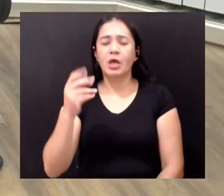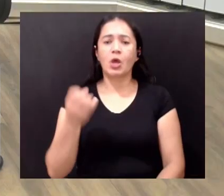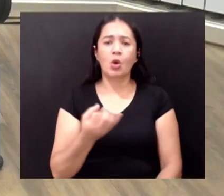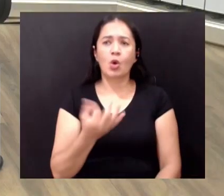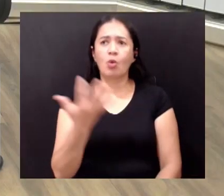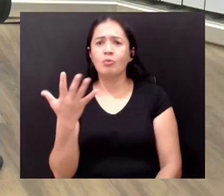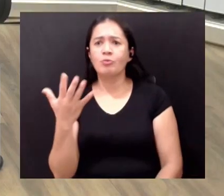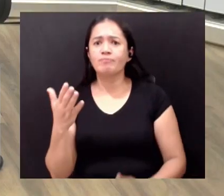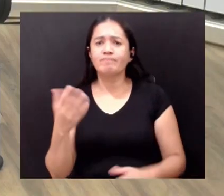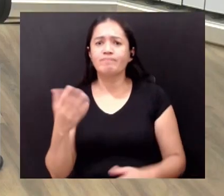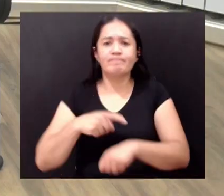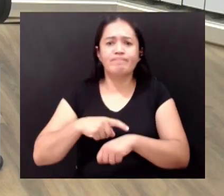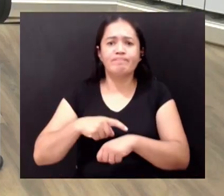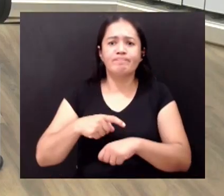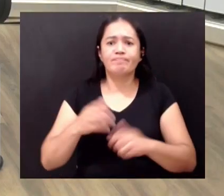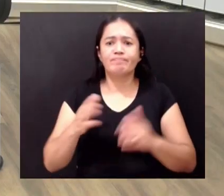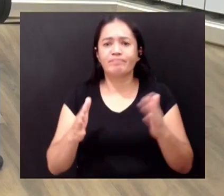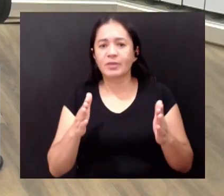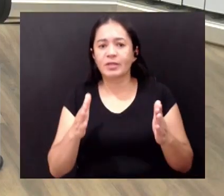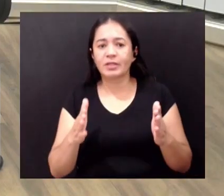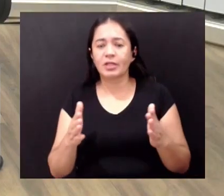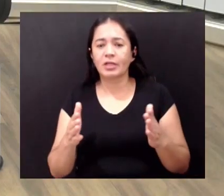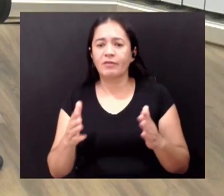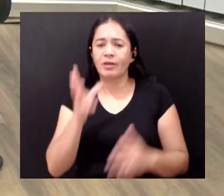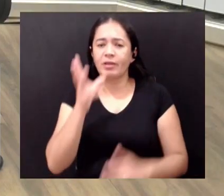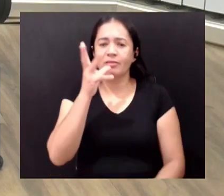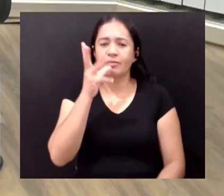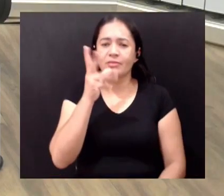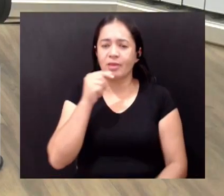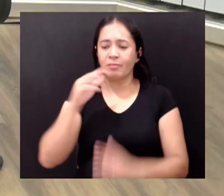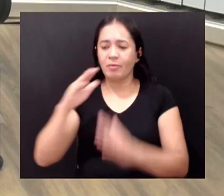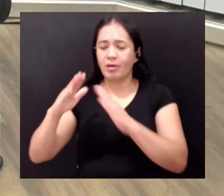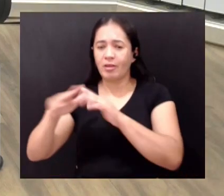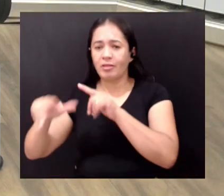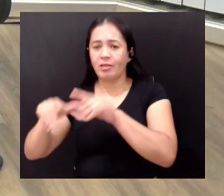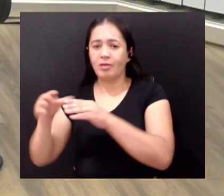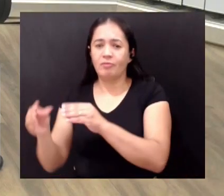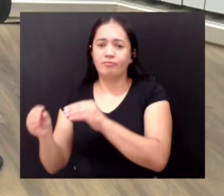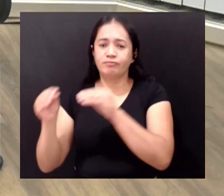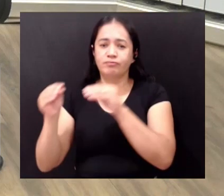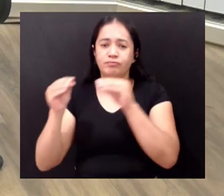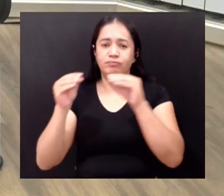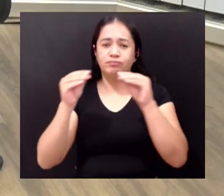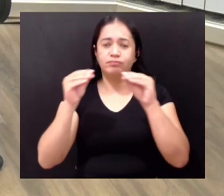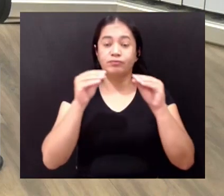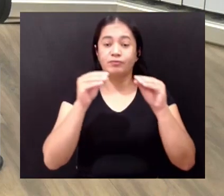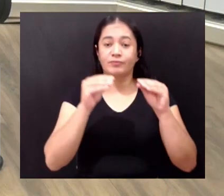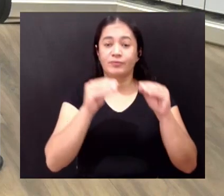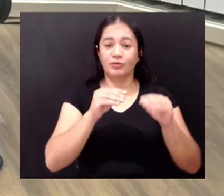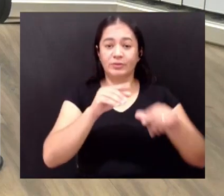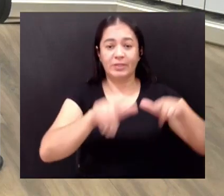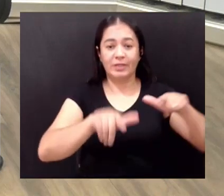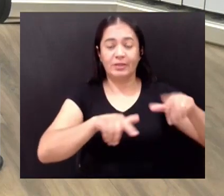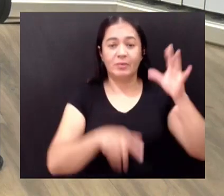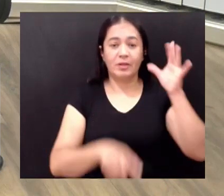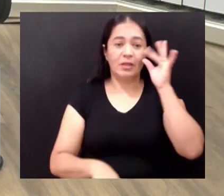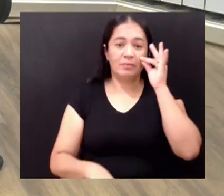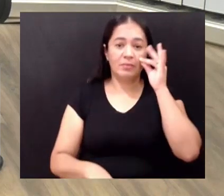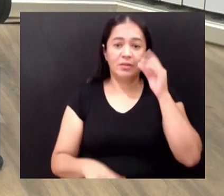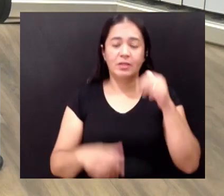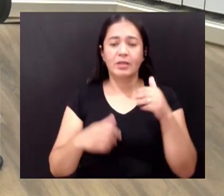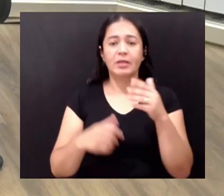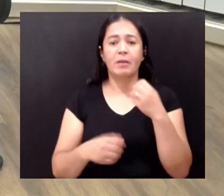deve durar essa transição para que ela seja feita de uma forma que seja tão interessante para a empresa quanto para o